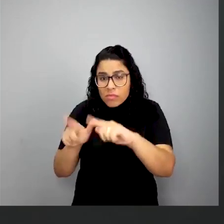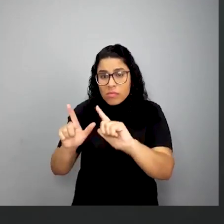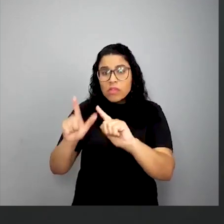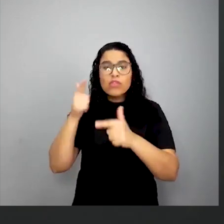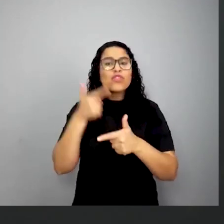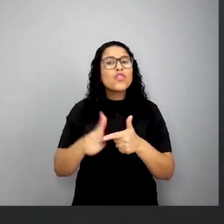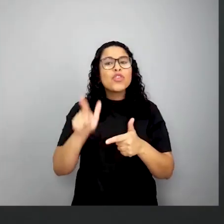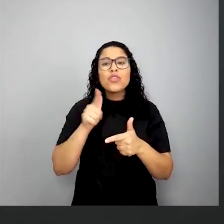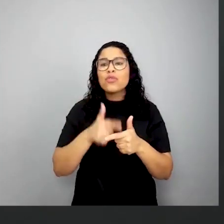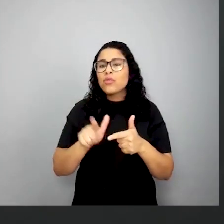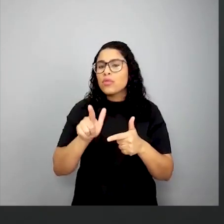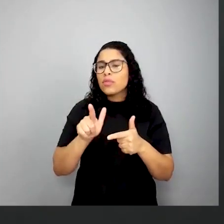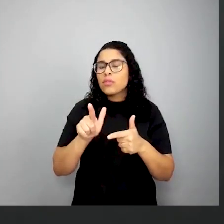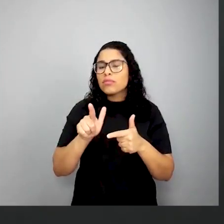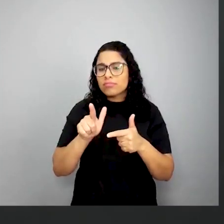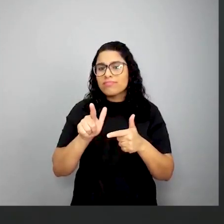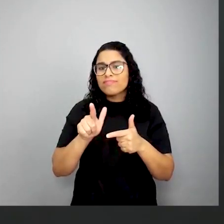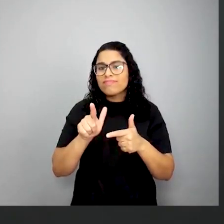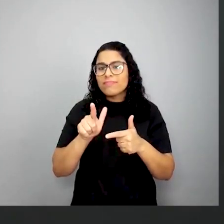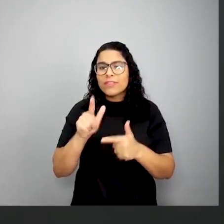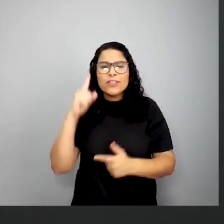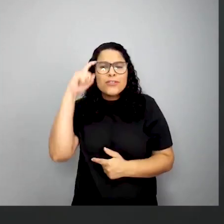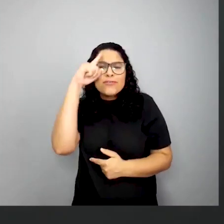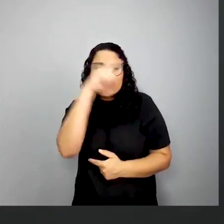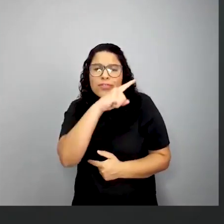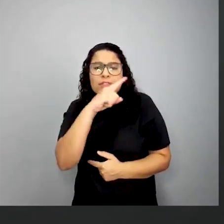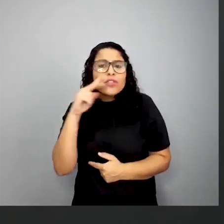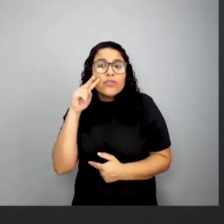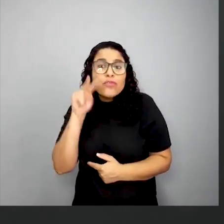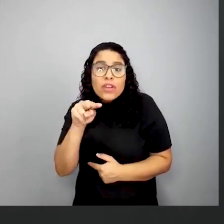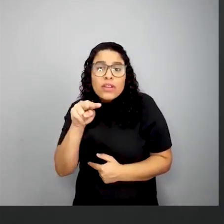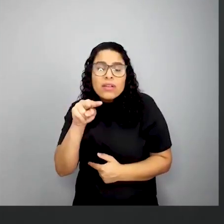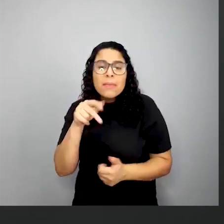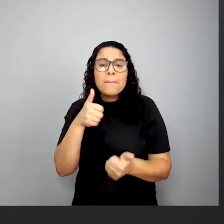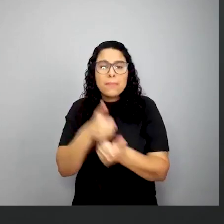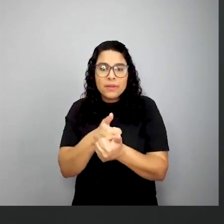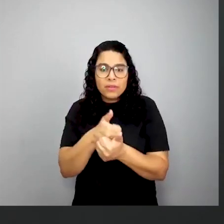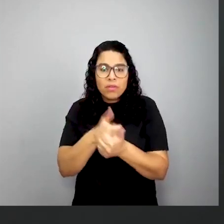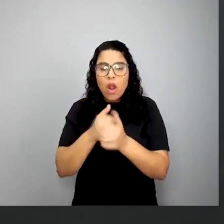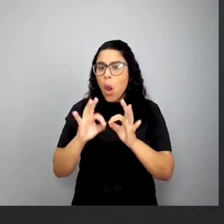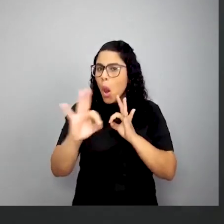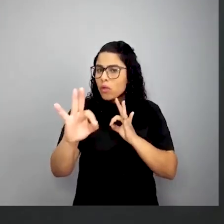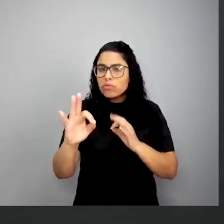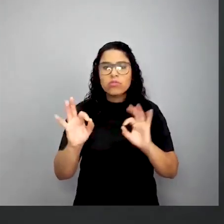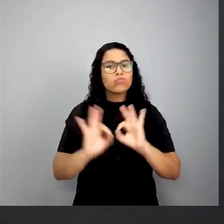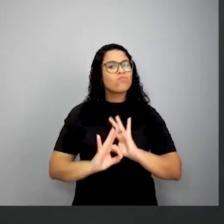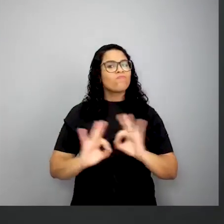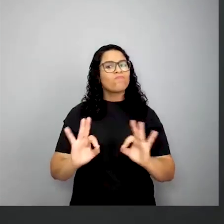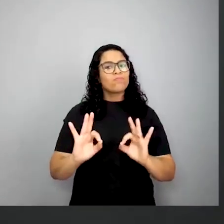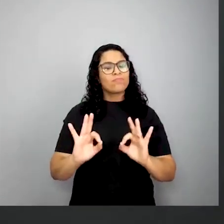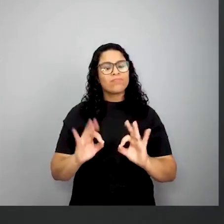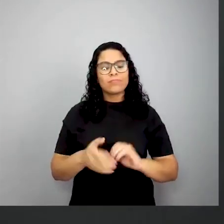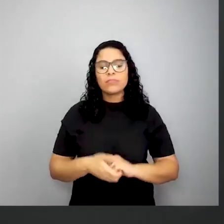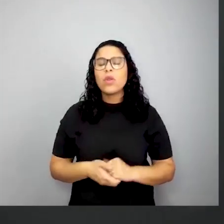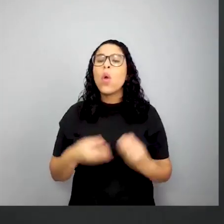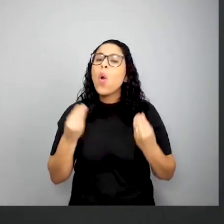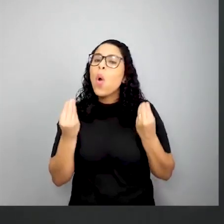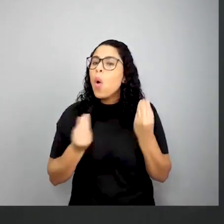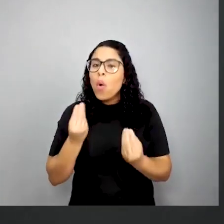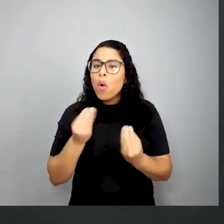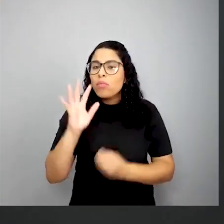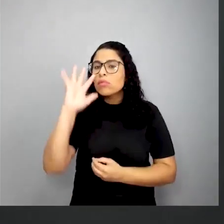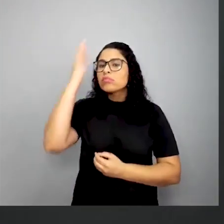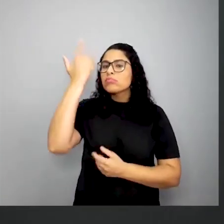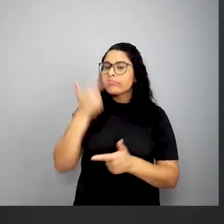Dificuldade de enxergar de perto. De longe, a coisa flui. Como é que a gente pode resolver esse problema? Usando um tipo